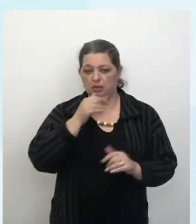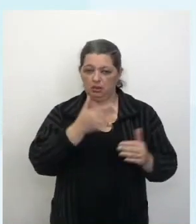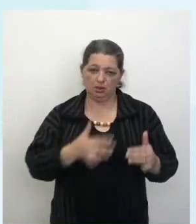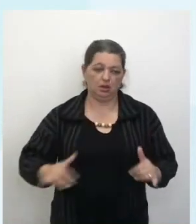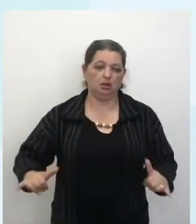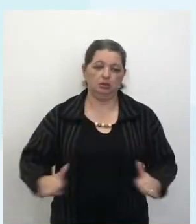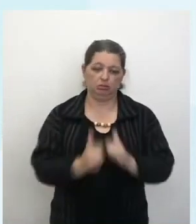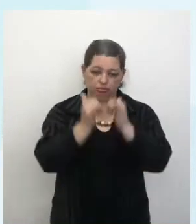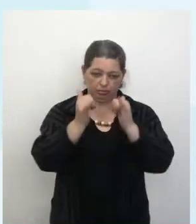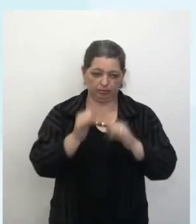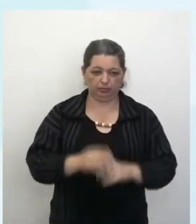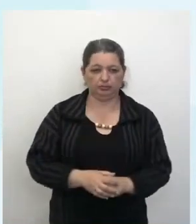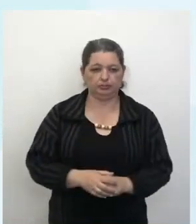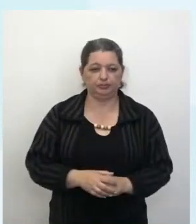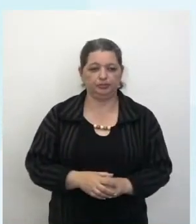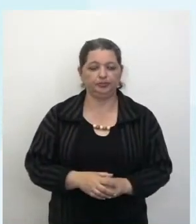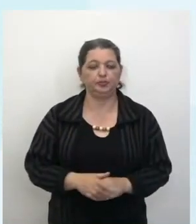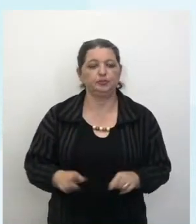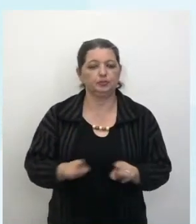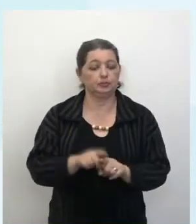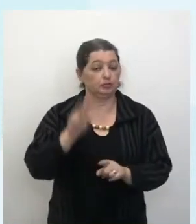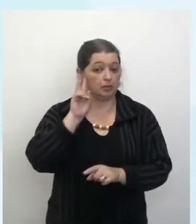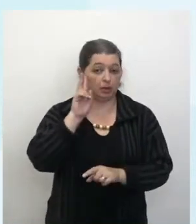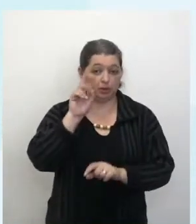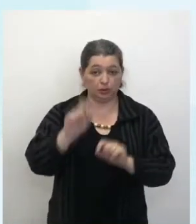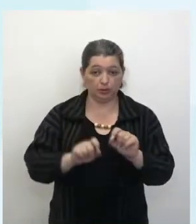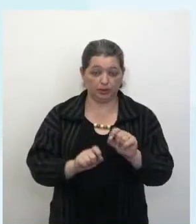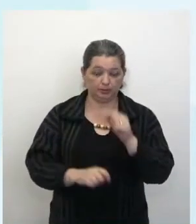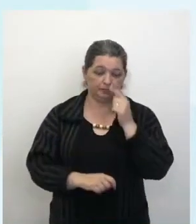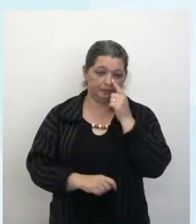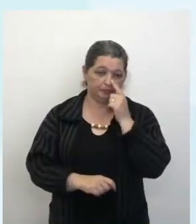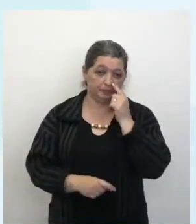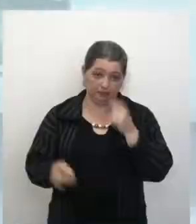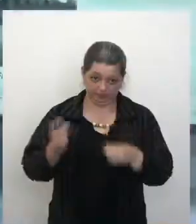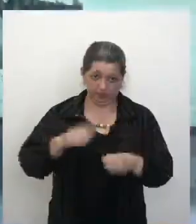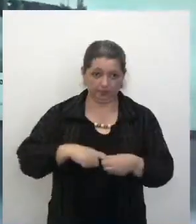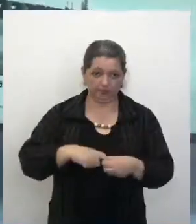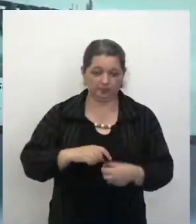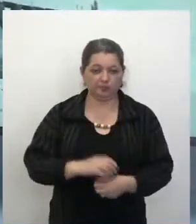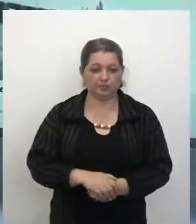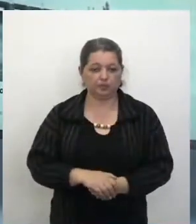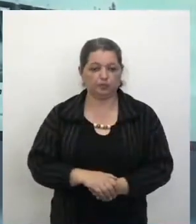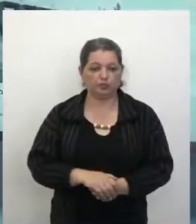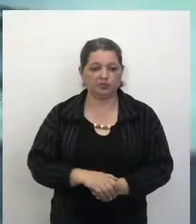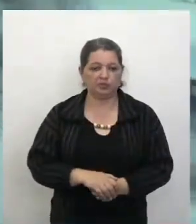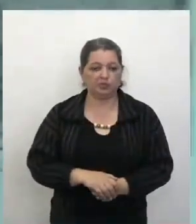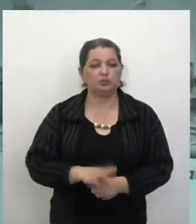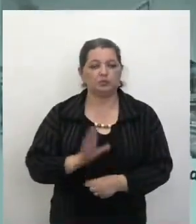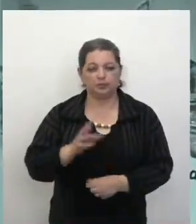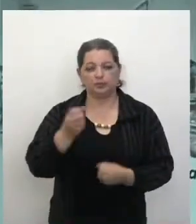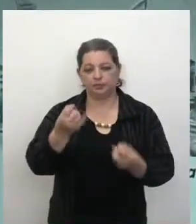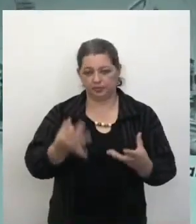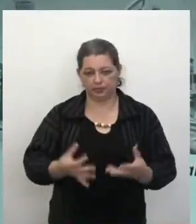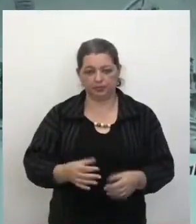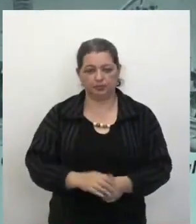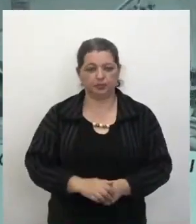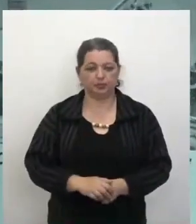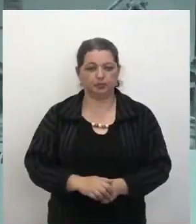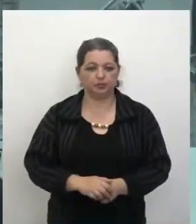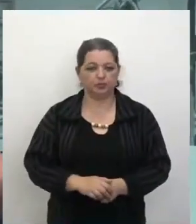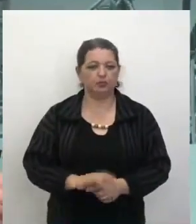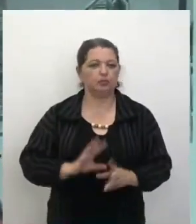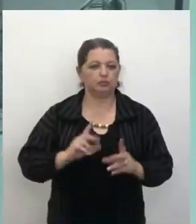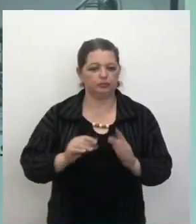São Francisco lembrando a vocês voltei que como eu já tinha comentado tá